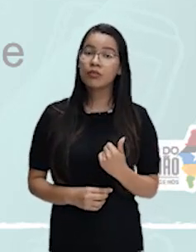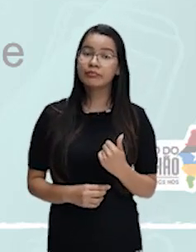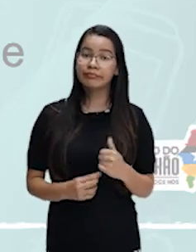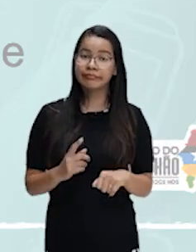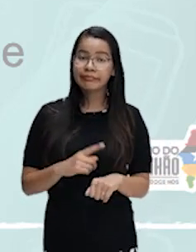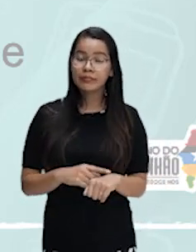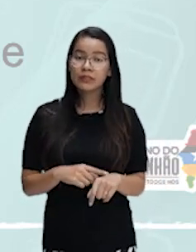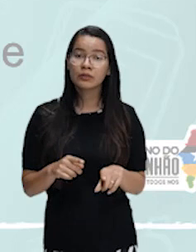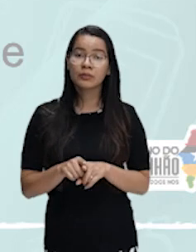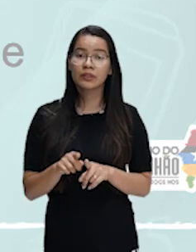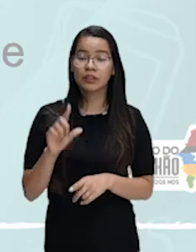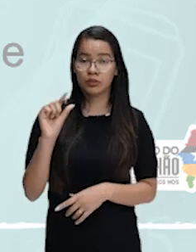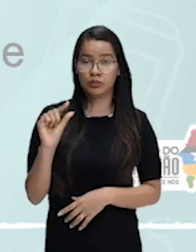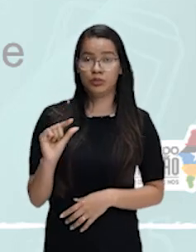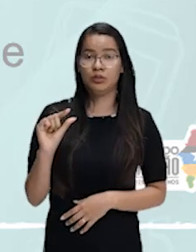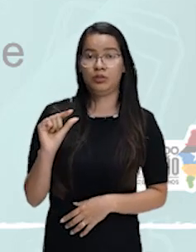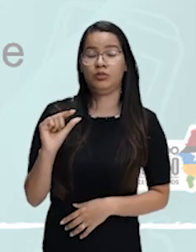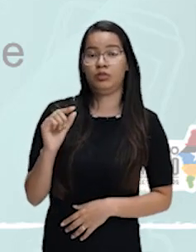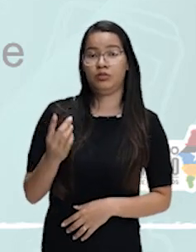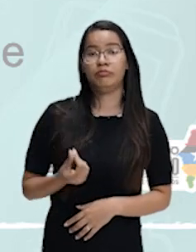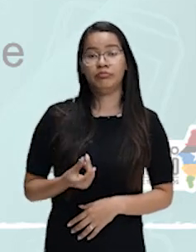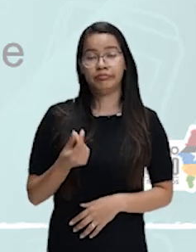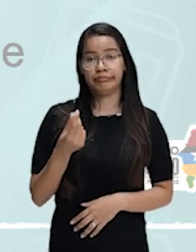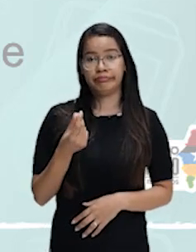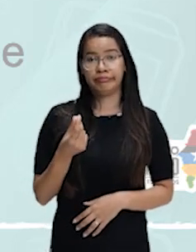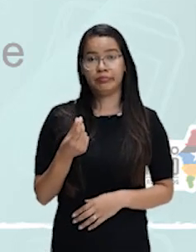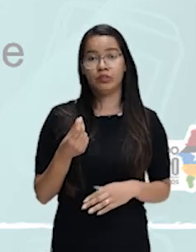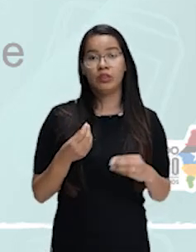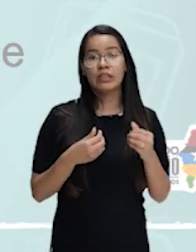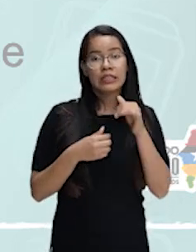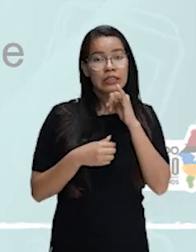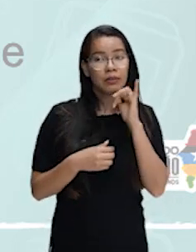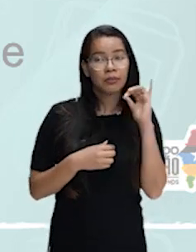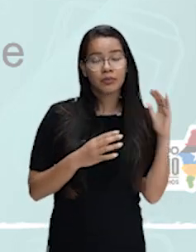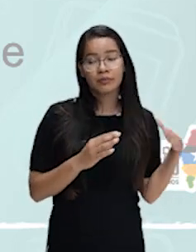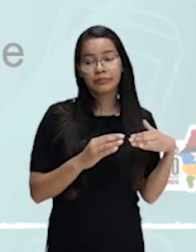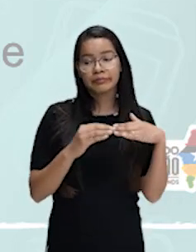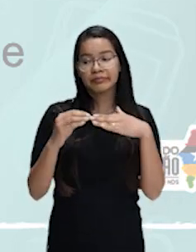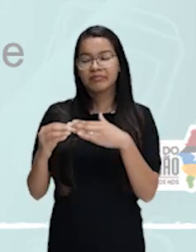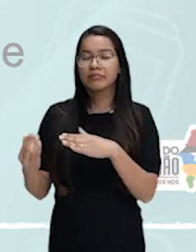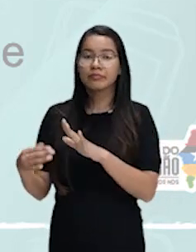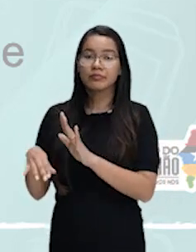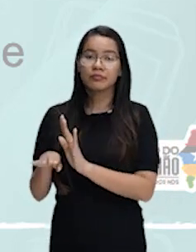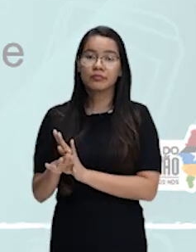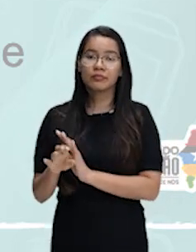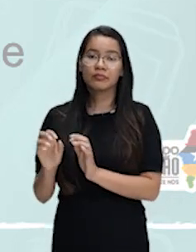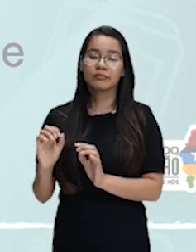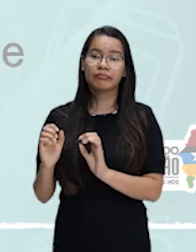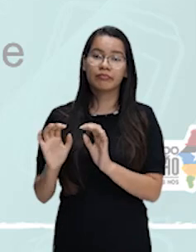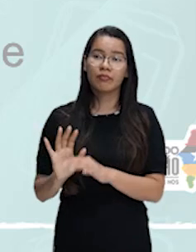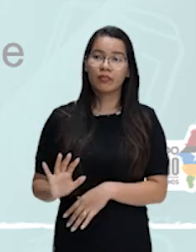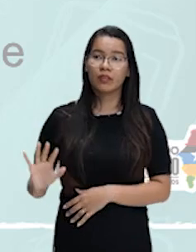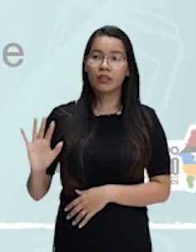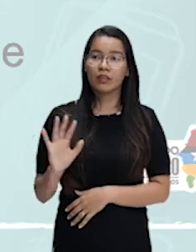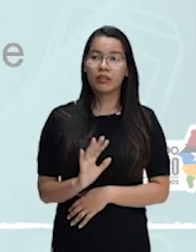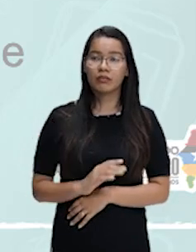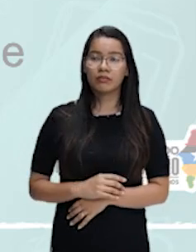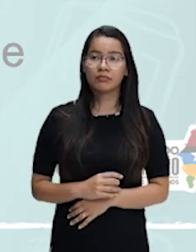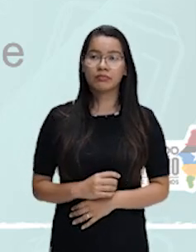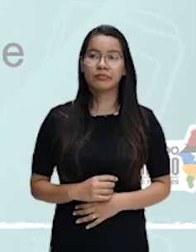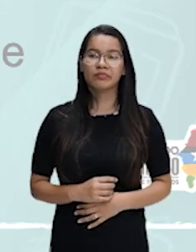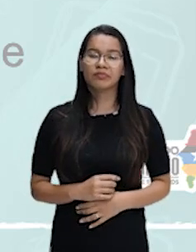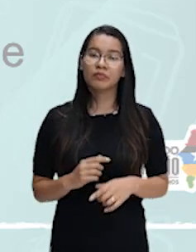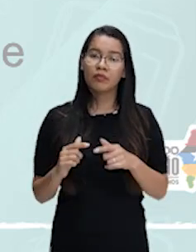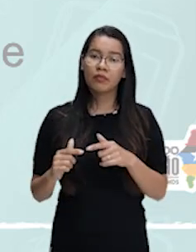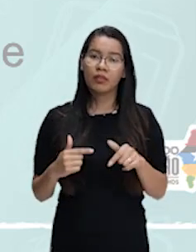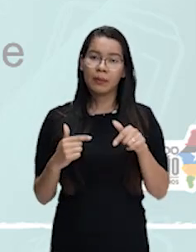de custos com a locomoção, até o escritório. Aí a pessoa não precisa se destacar até o escritório onde